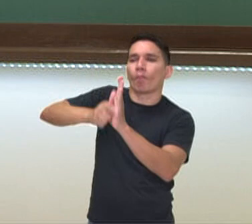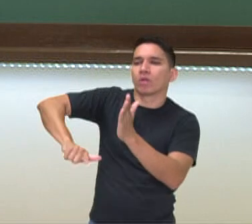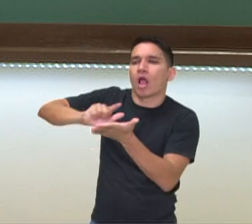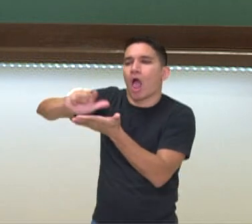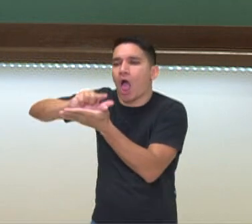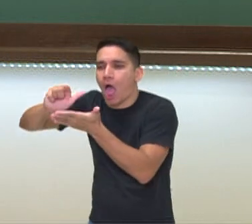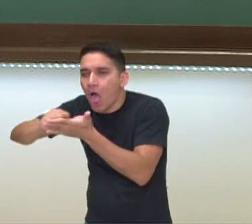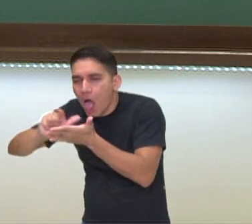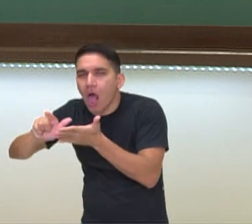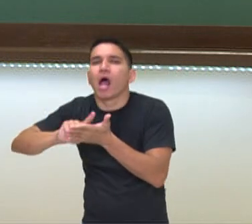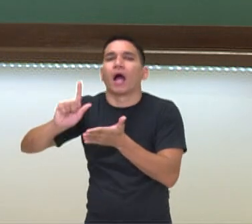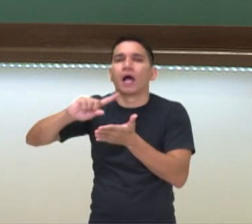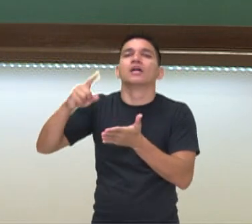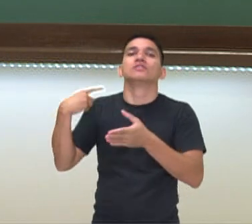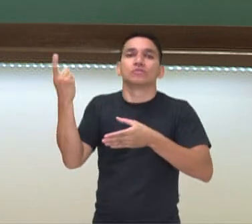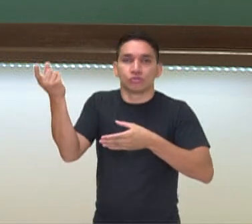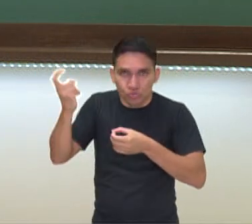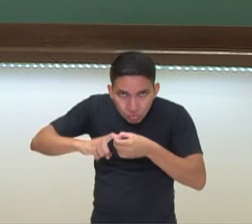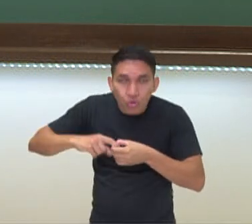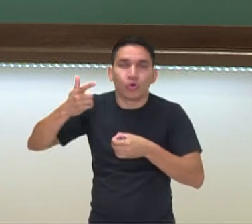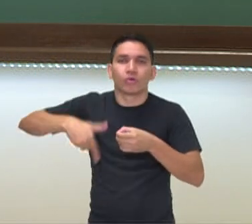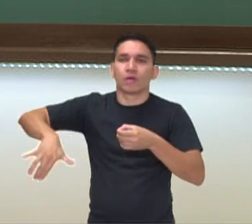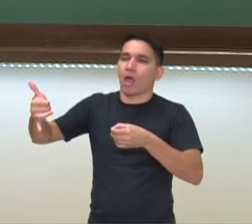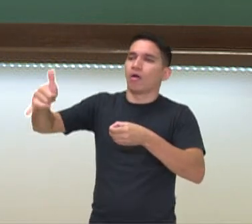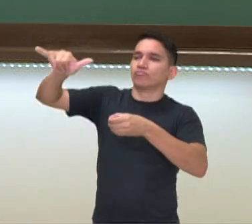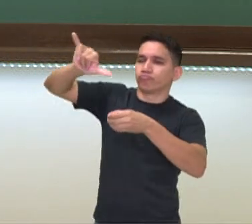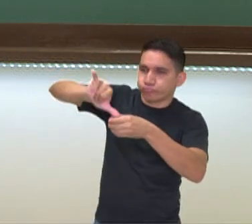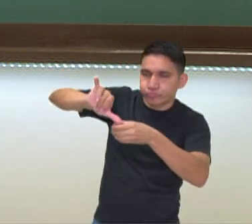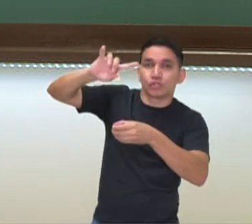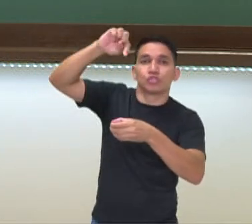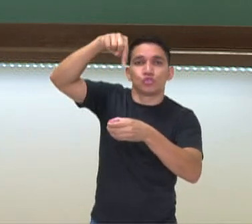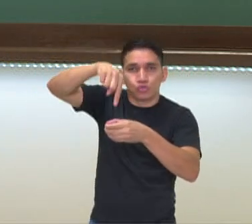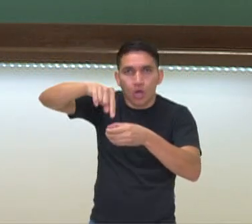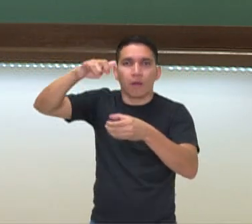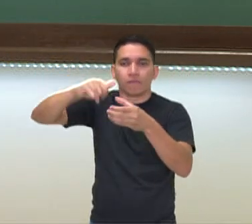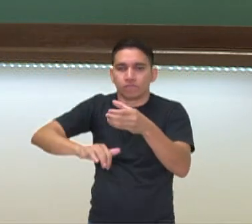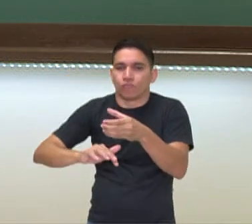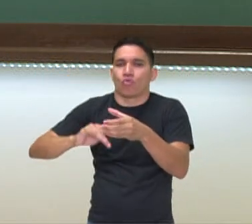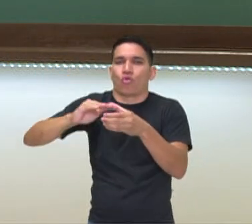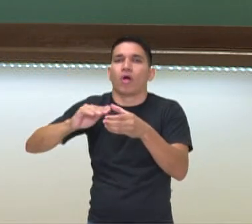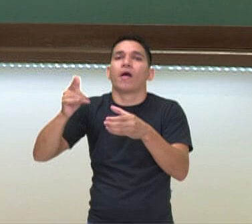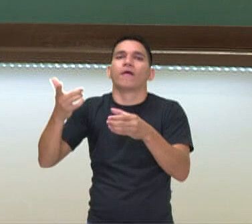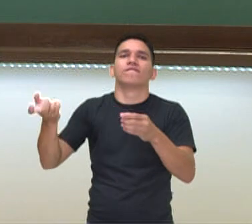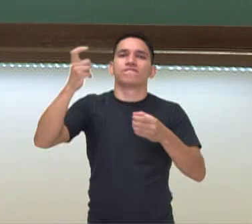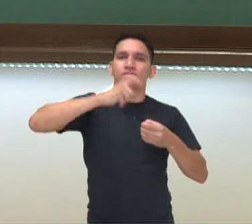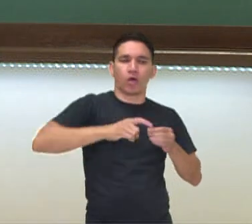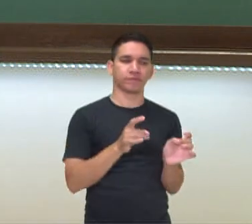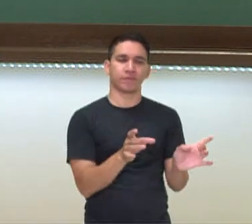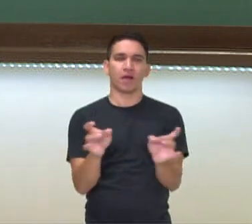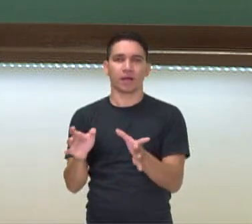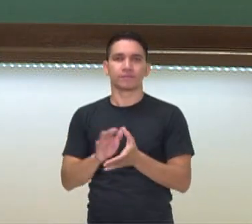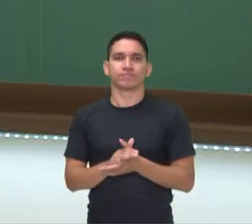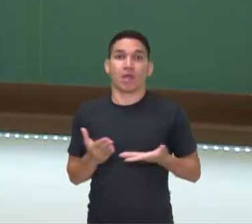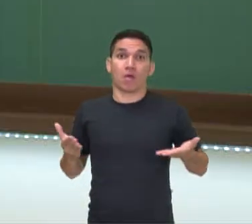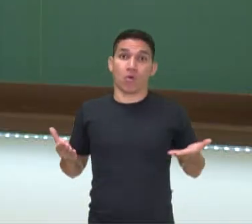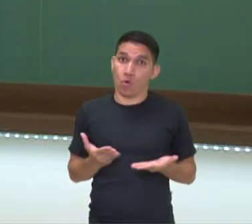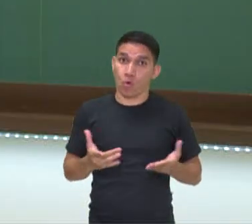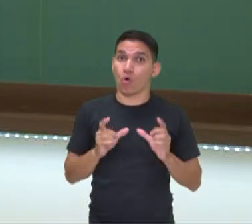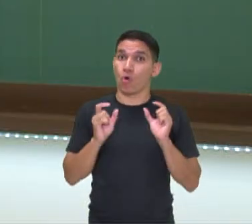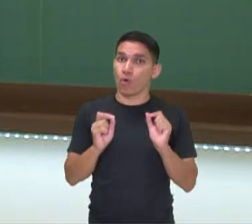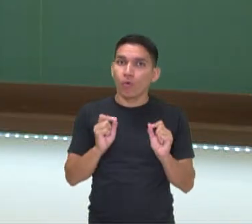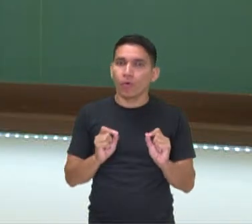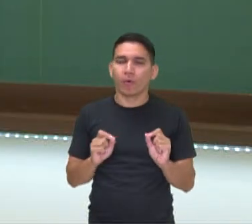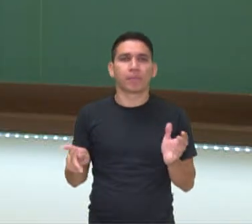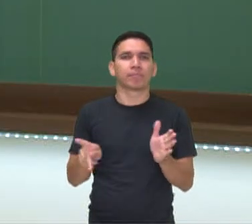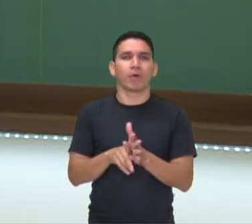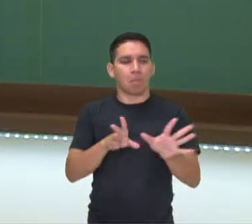e, posteriormente, esse era envasado novamente e esse produto voltava para o mercado. Atualmente, com a